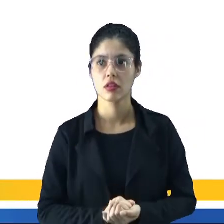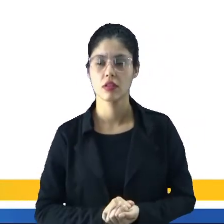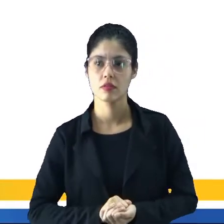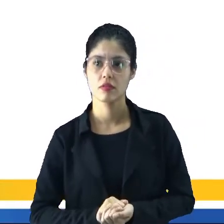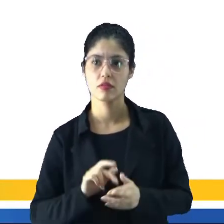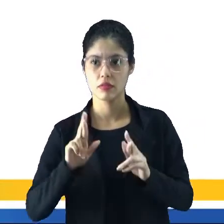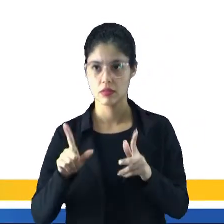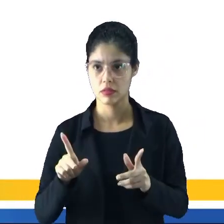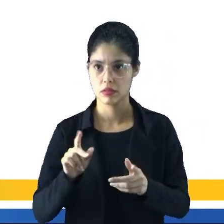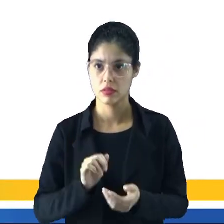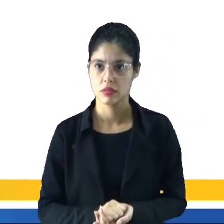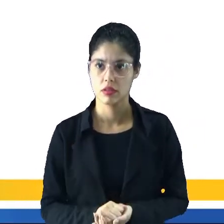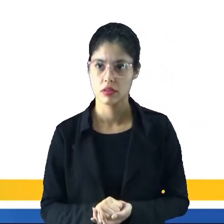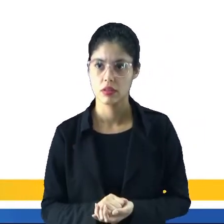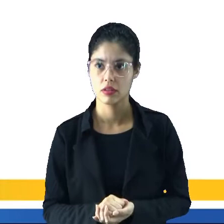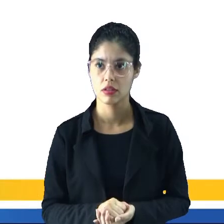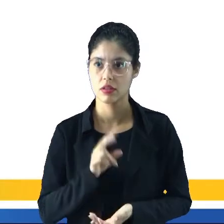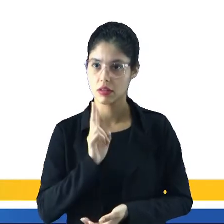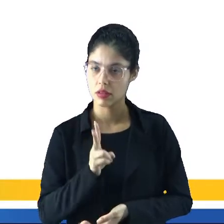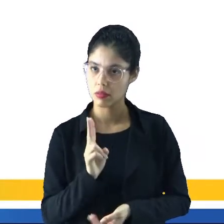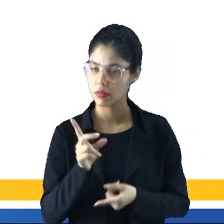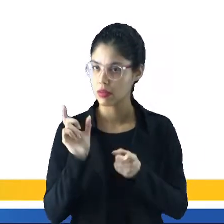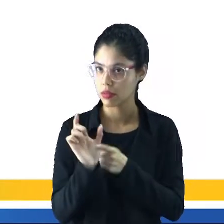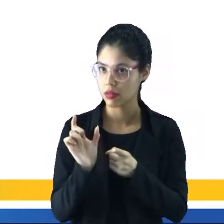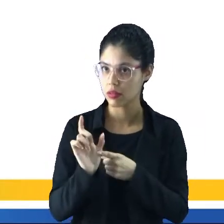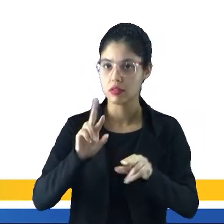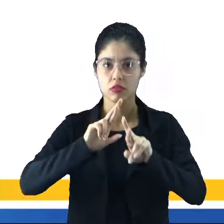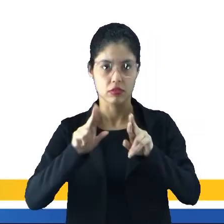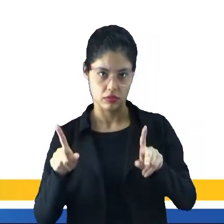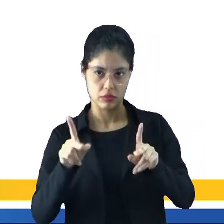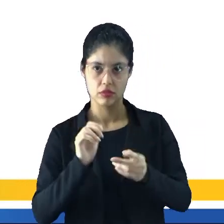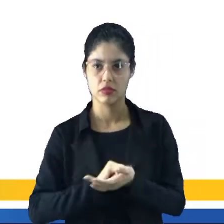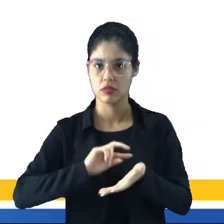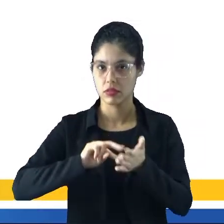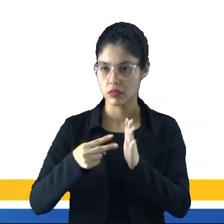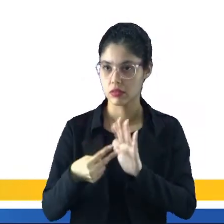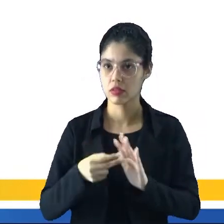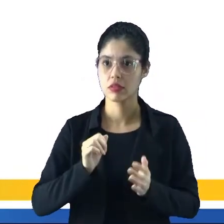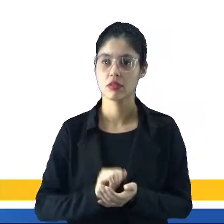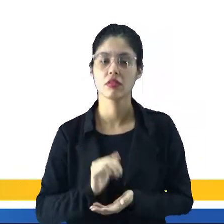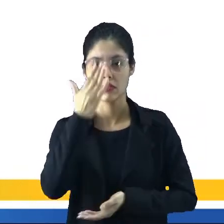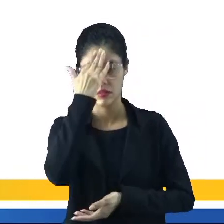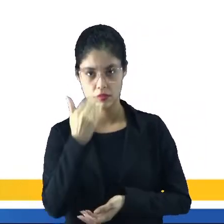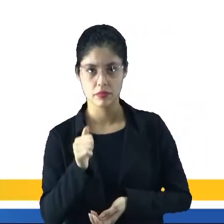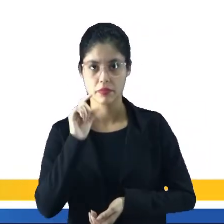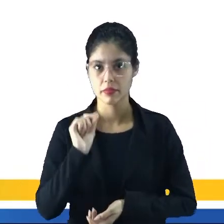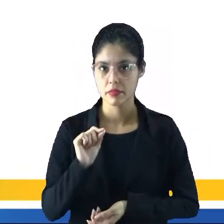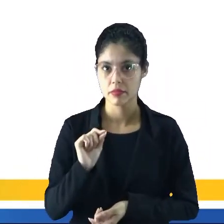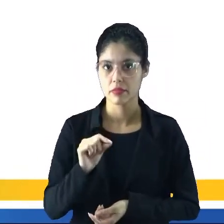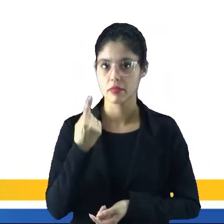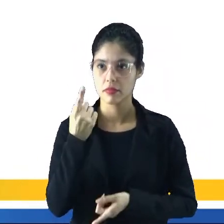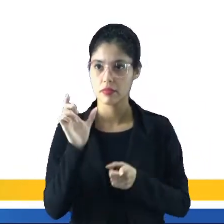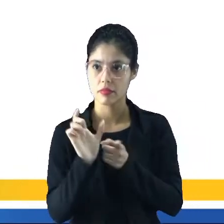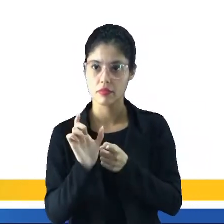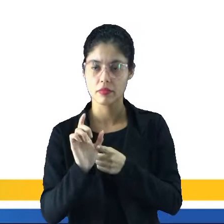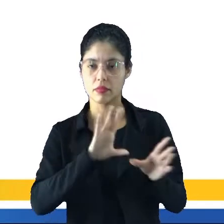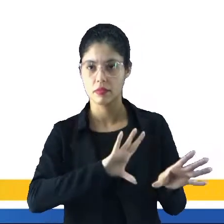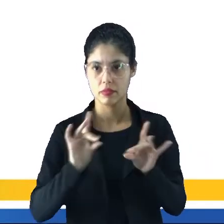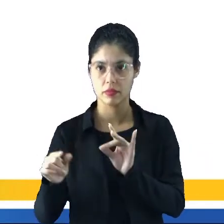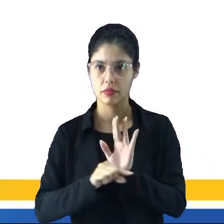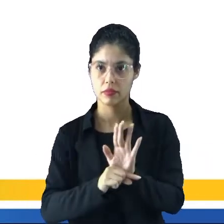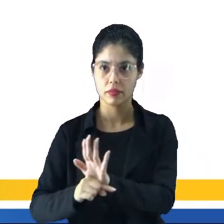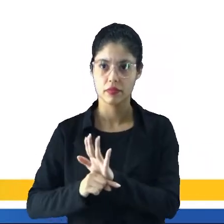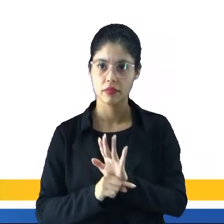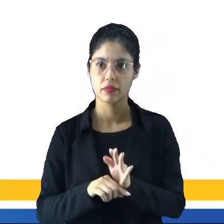words, different meanings. Mesma palavra, diferentes significados. Nós sabemos que uma palavra, como eu trouxe,